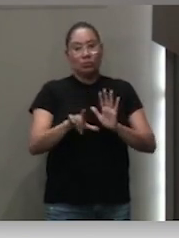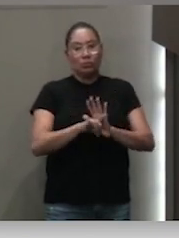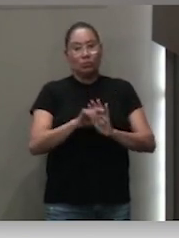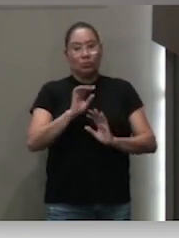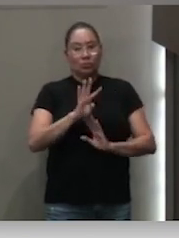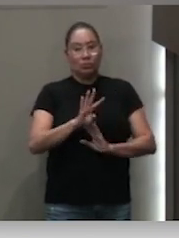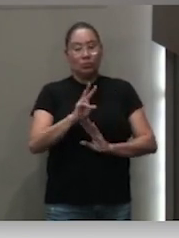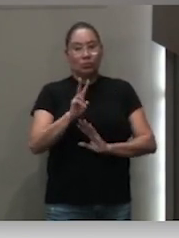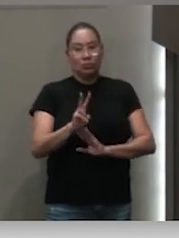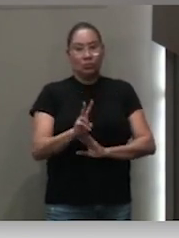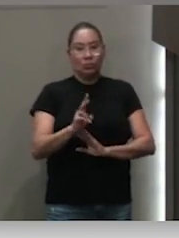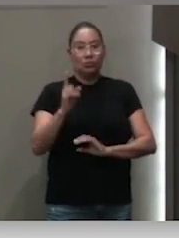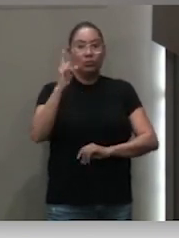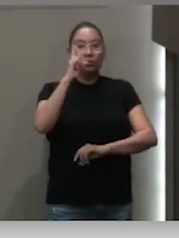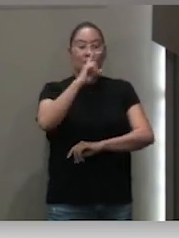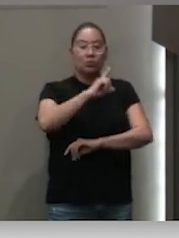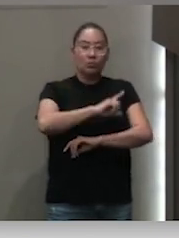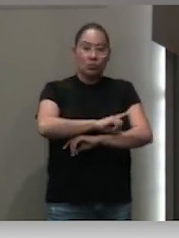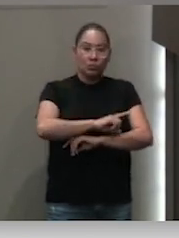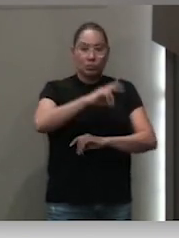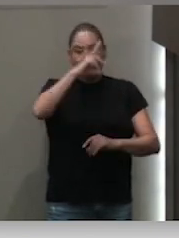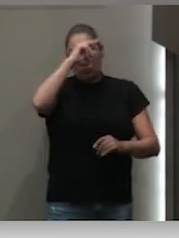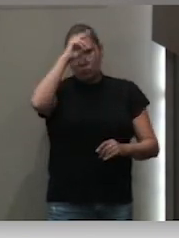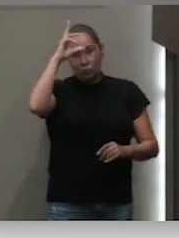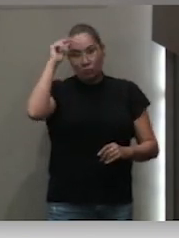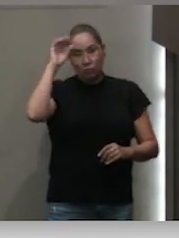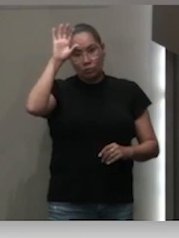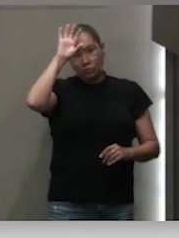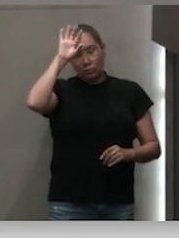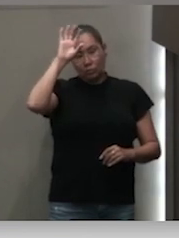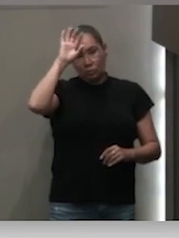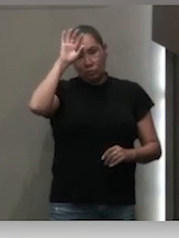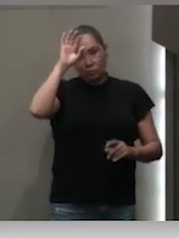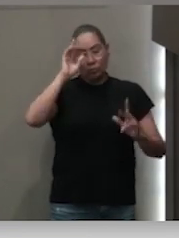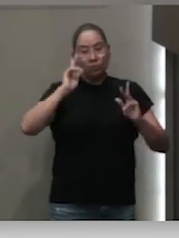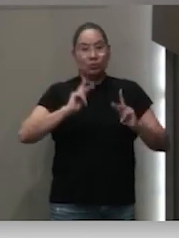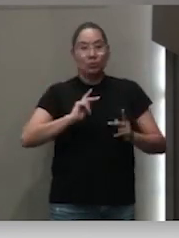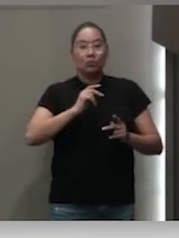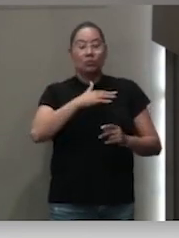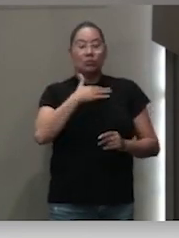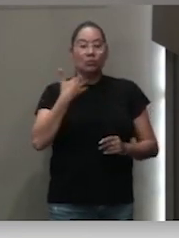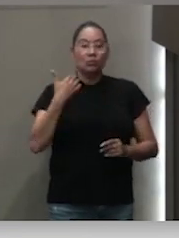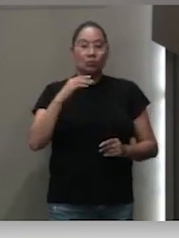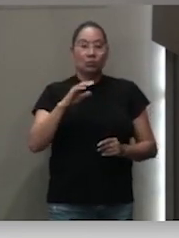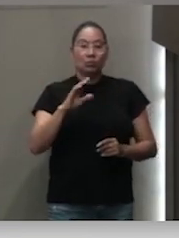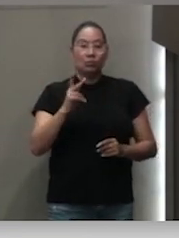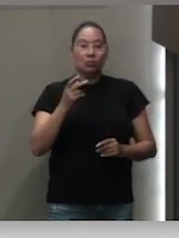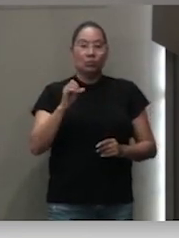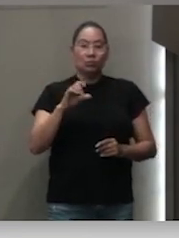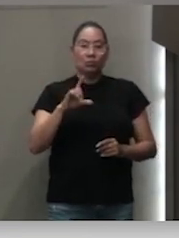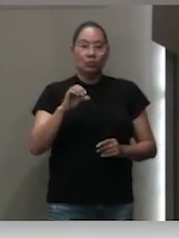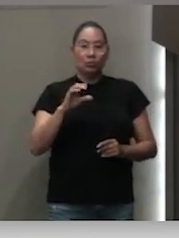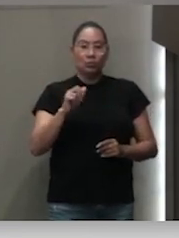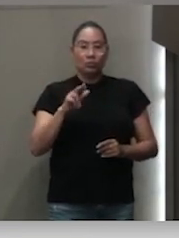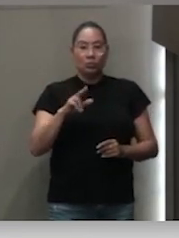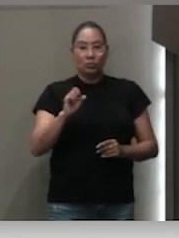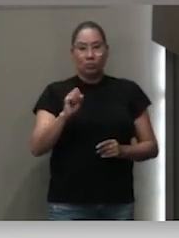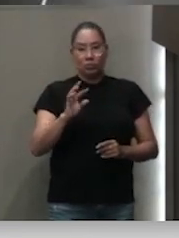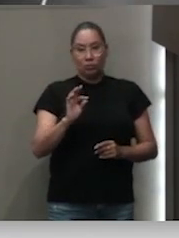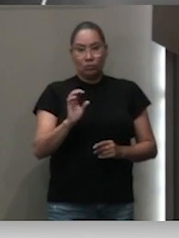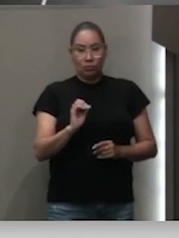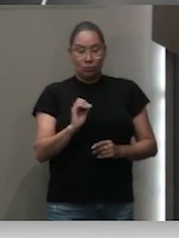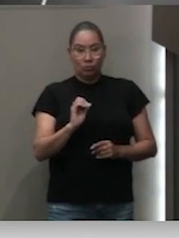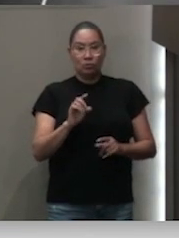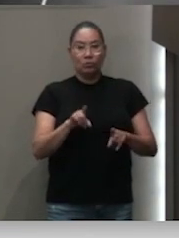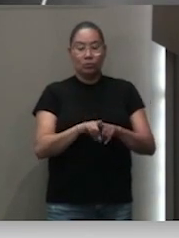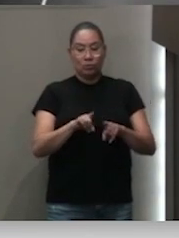instituiu o dia Municipal de memória das vítimas do holocausto e do combate ao antissemitismo que também foi